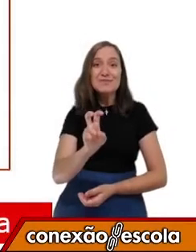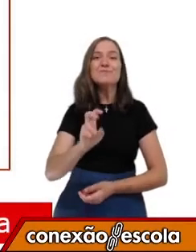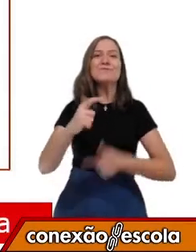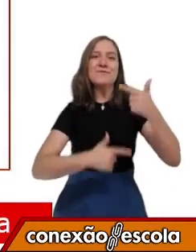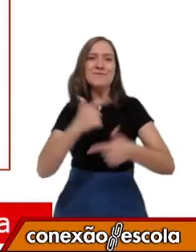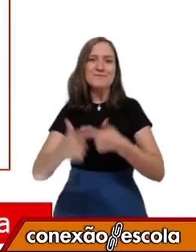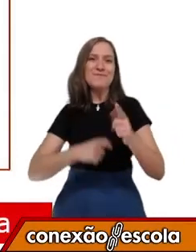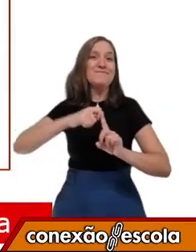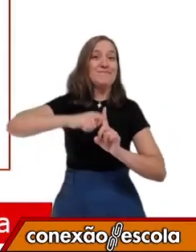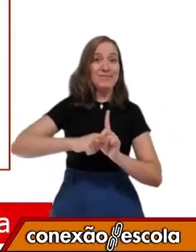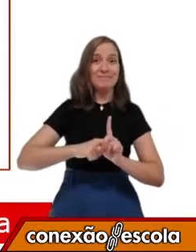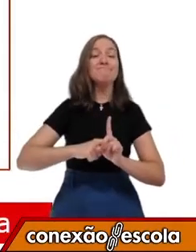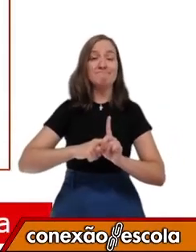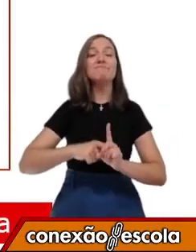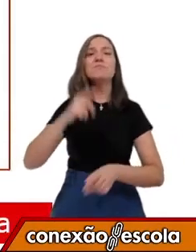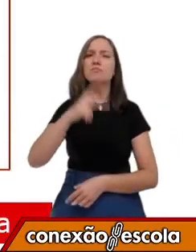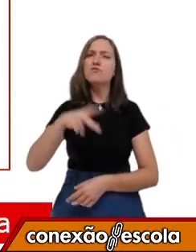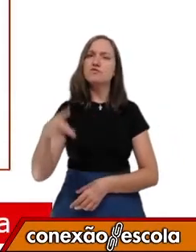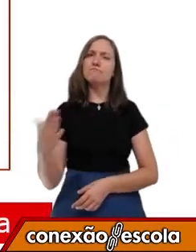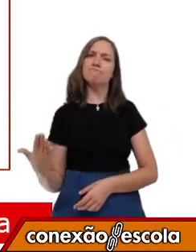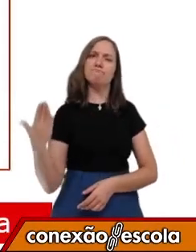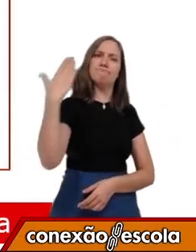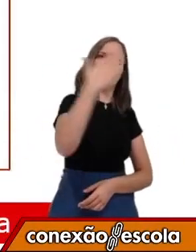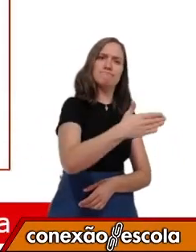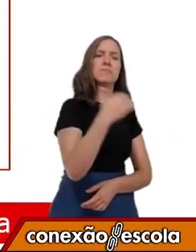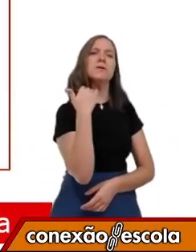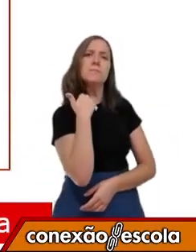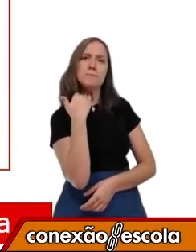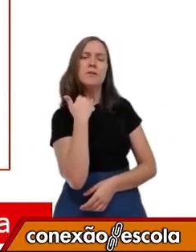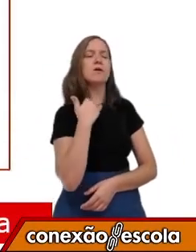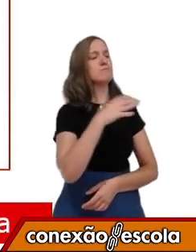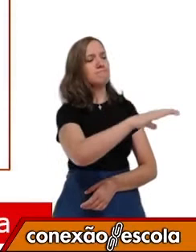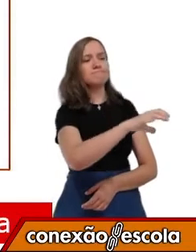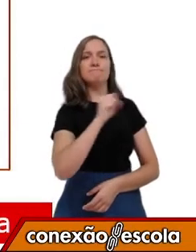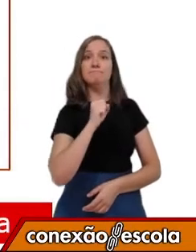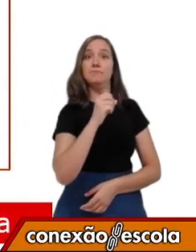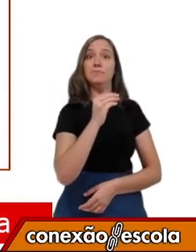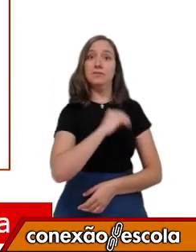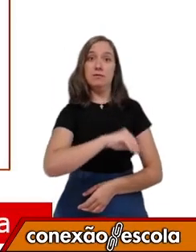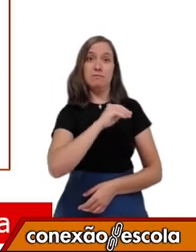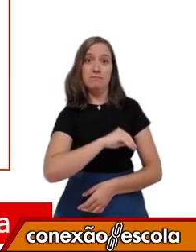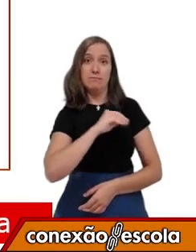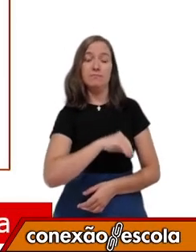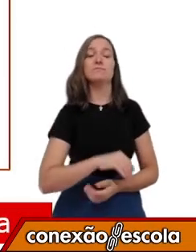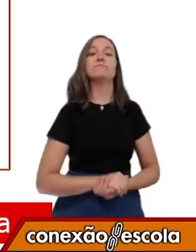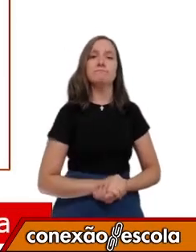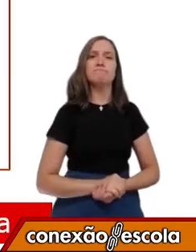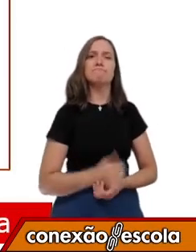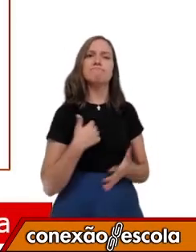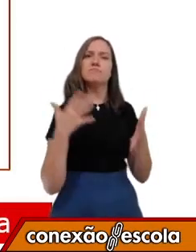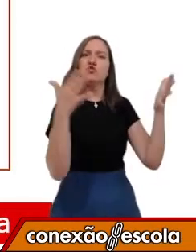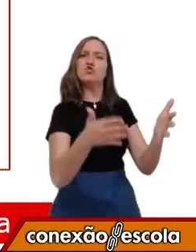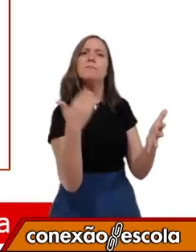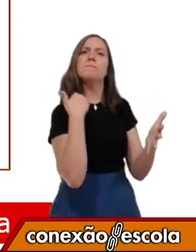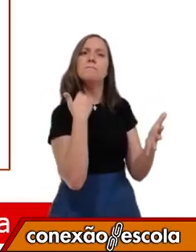do mês. O professor foi até uma agência bancária receber o seu pagamento. Chegando ao banco,